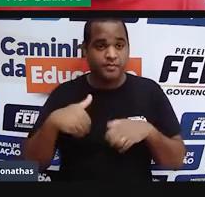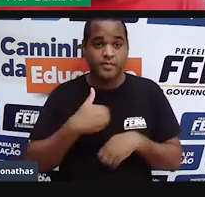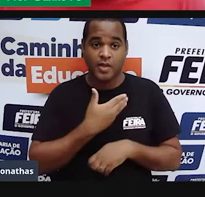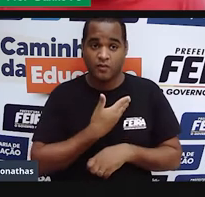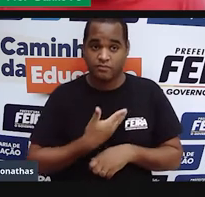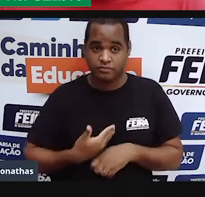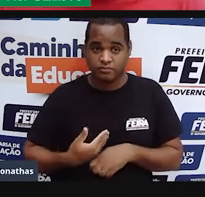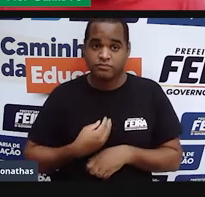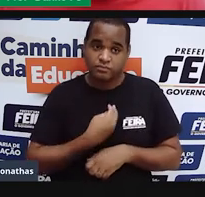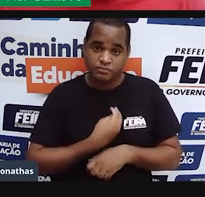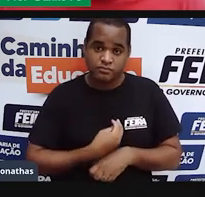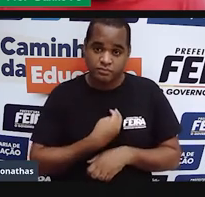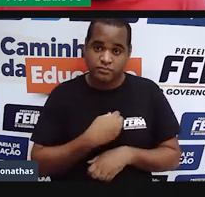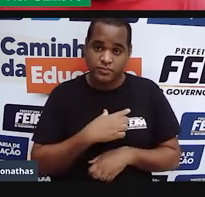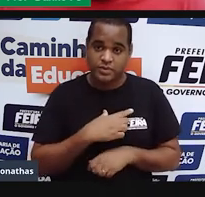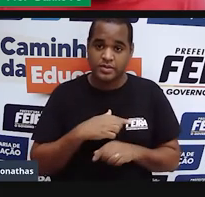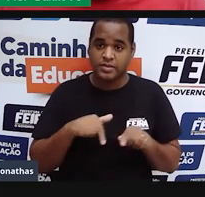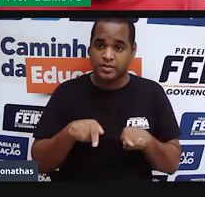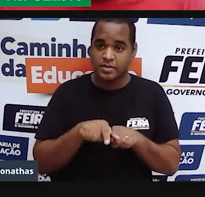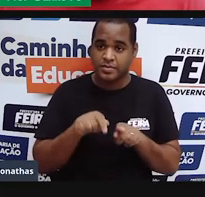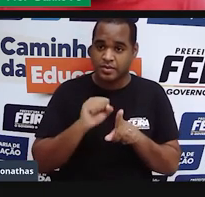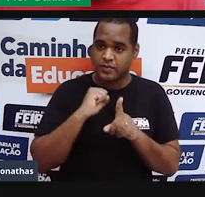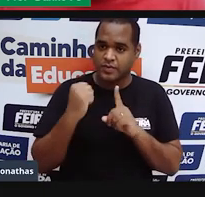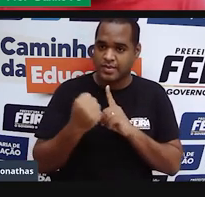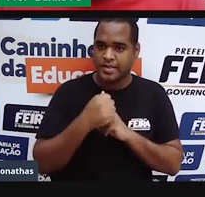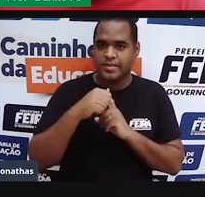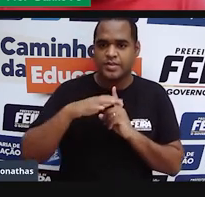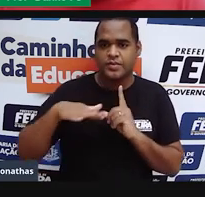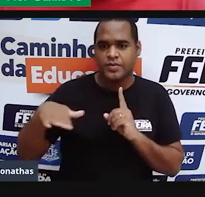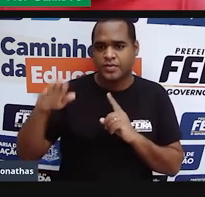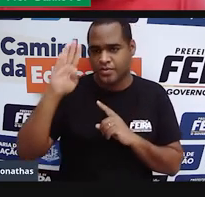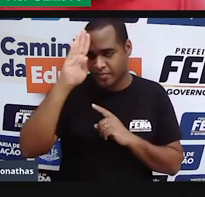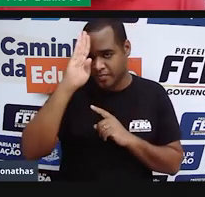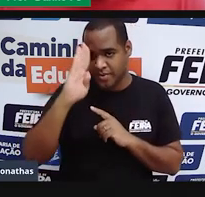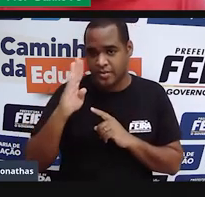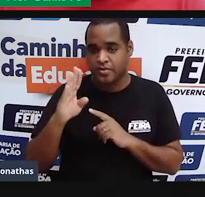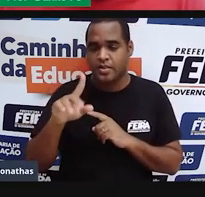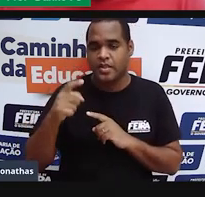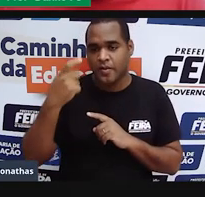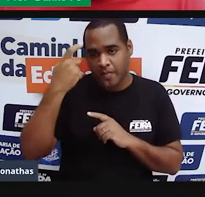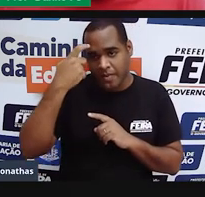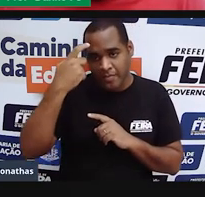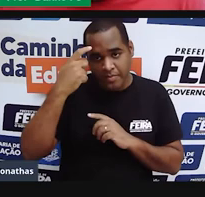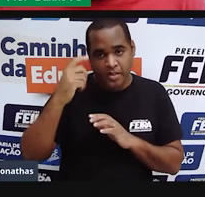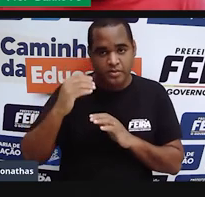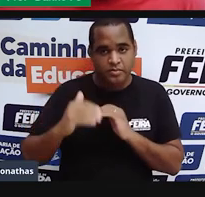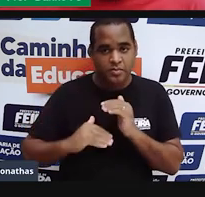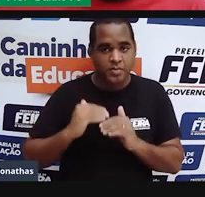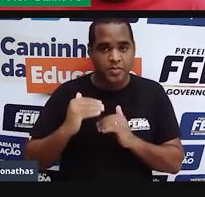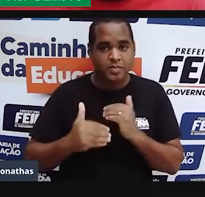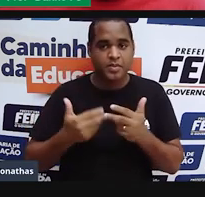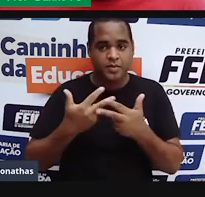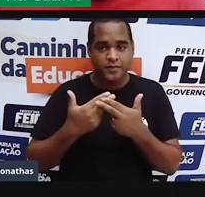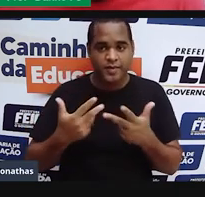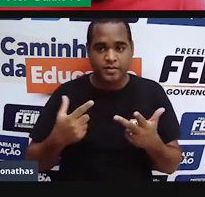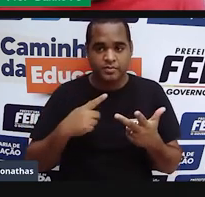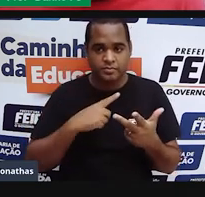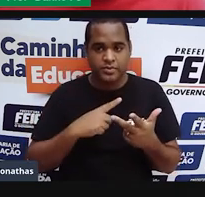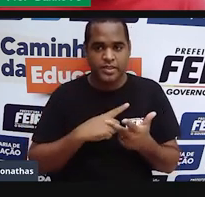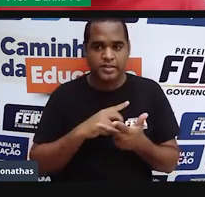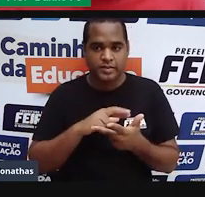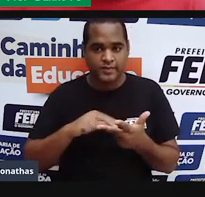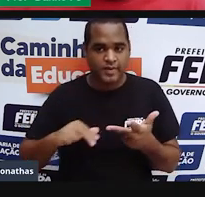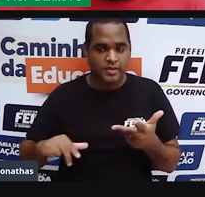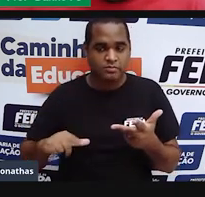do governo e da sociedade brasileira. Para vocês terem uma ideia, poucos anos depois veio a ser proclamada a